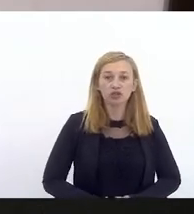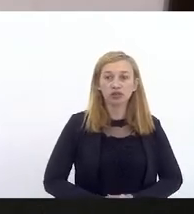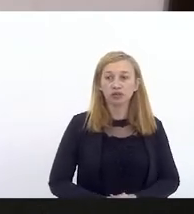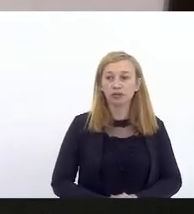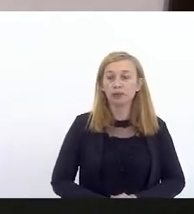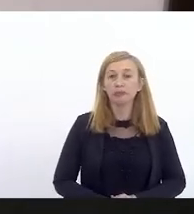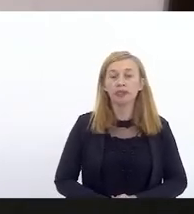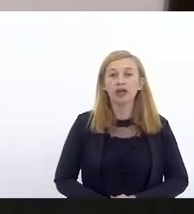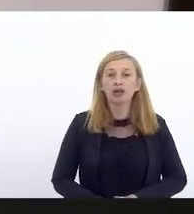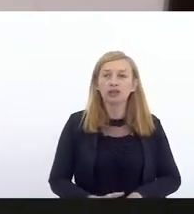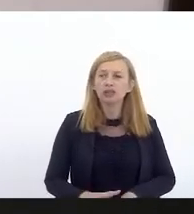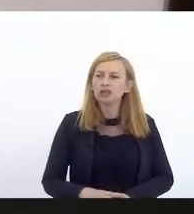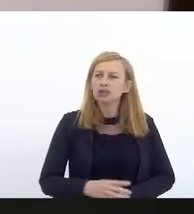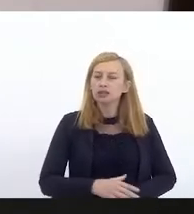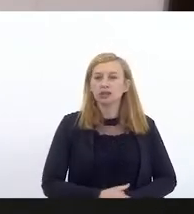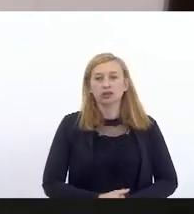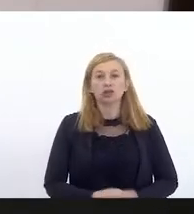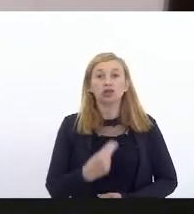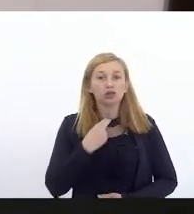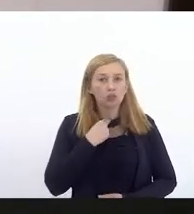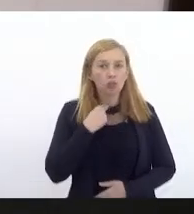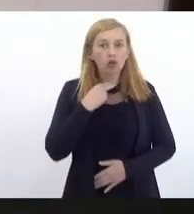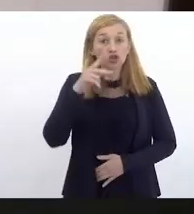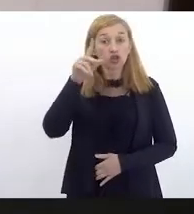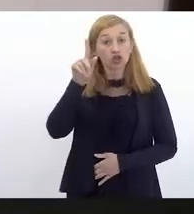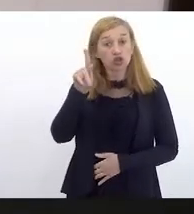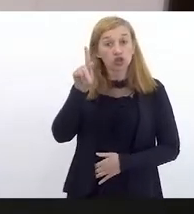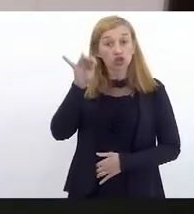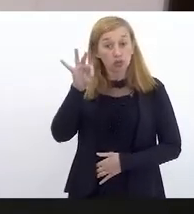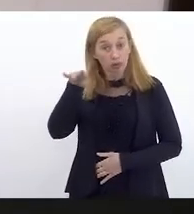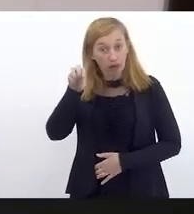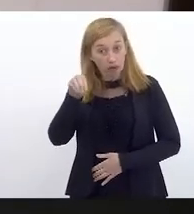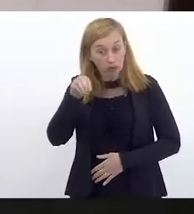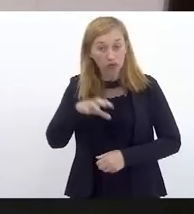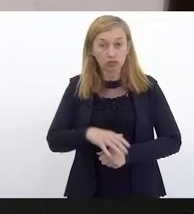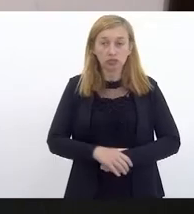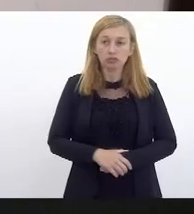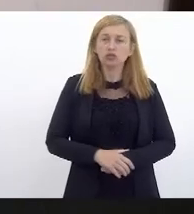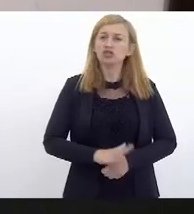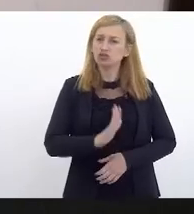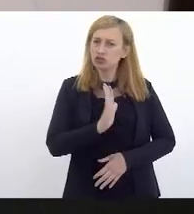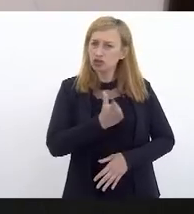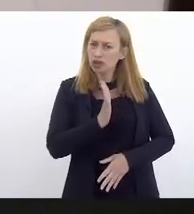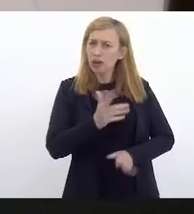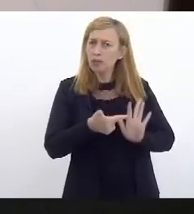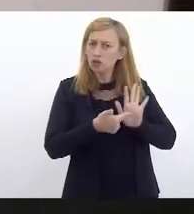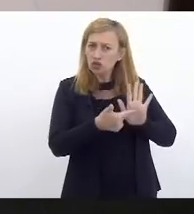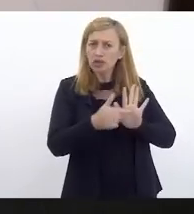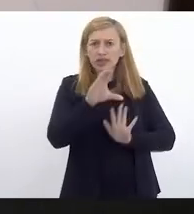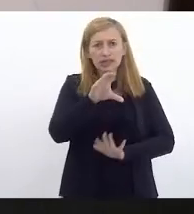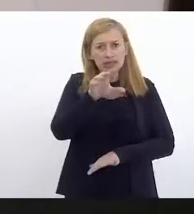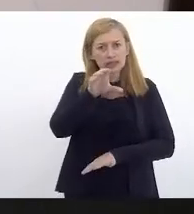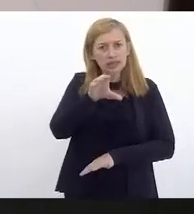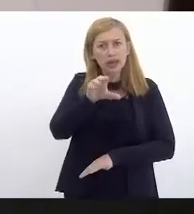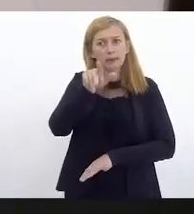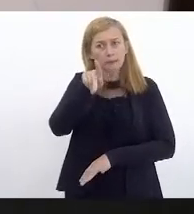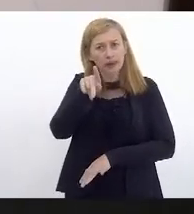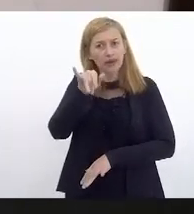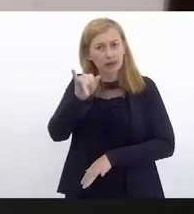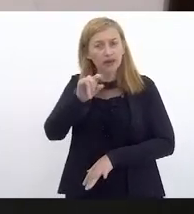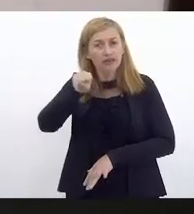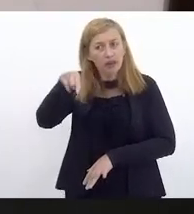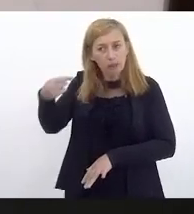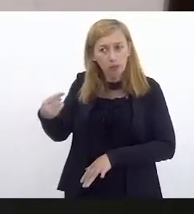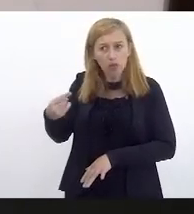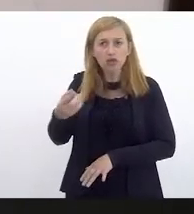Agora, a gente não pode, Gilberto, isso está citado na CPI, você depois,